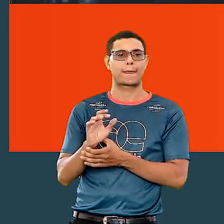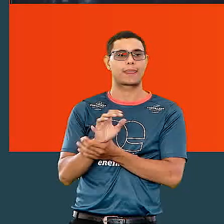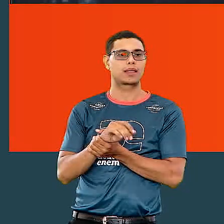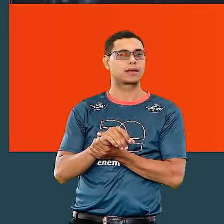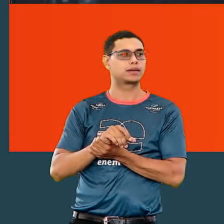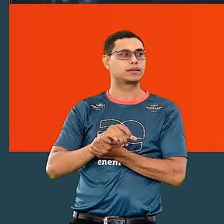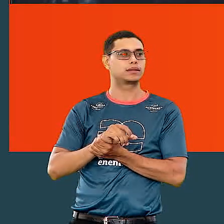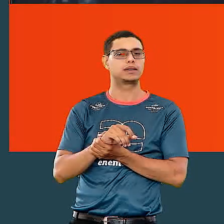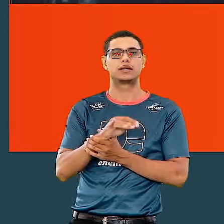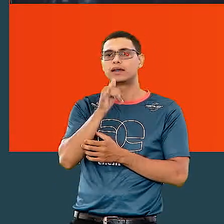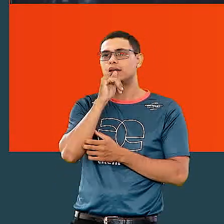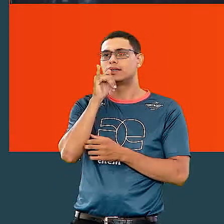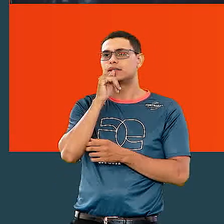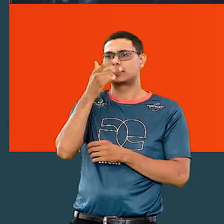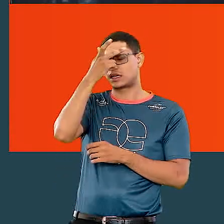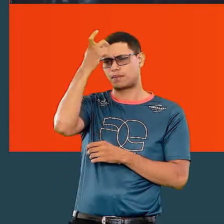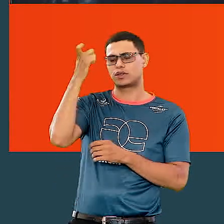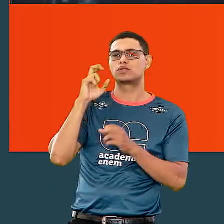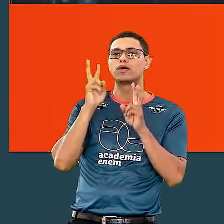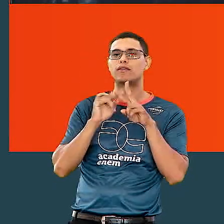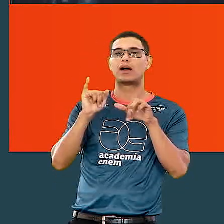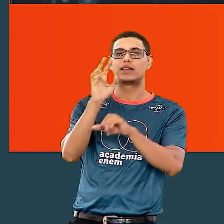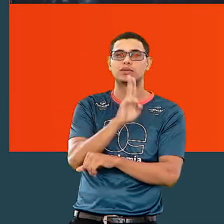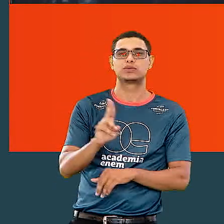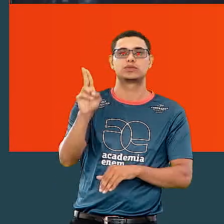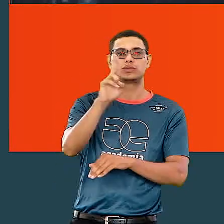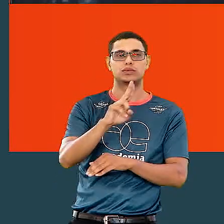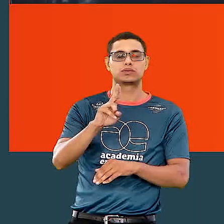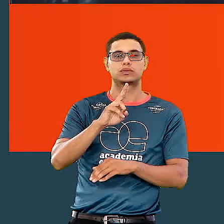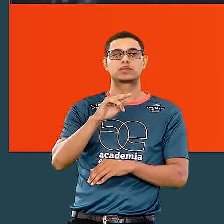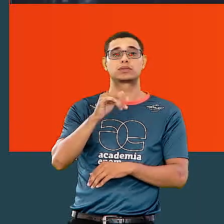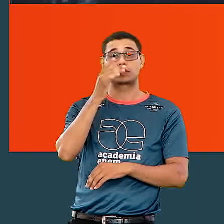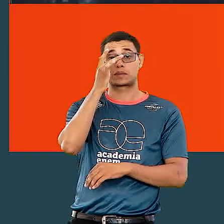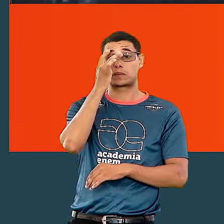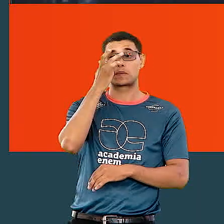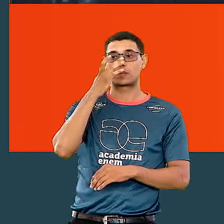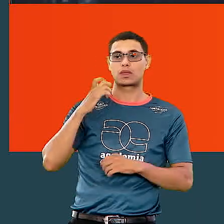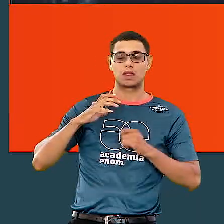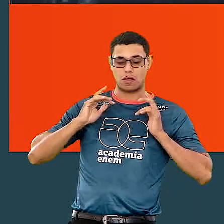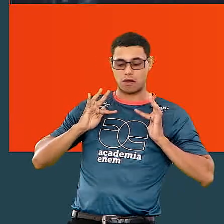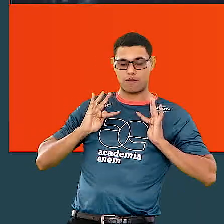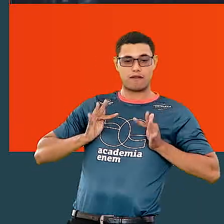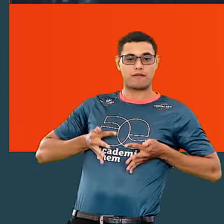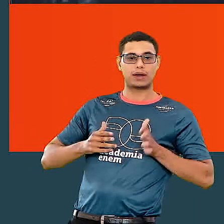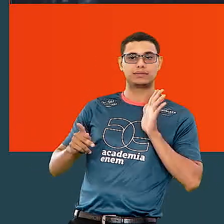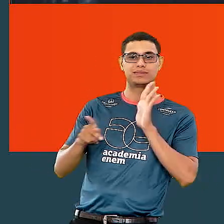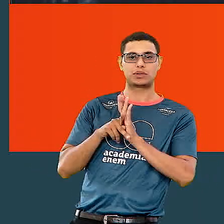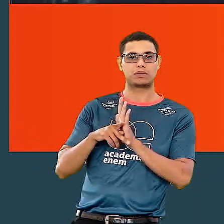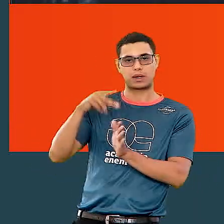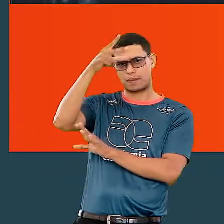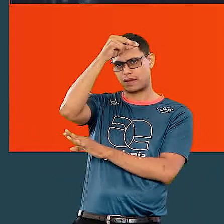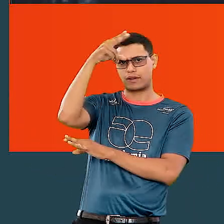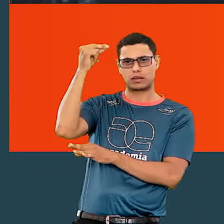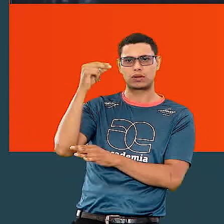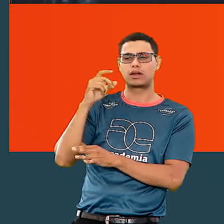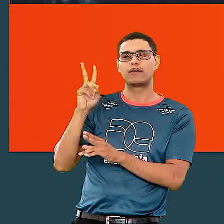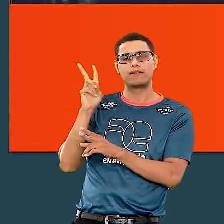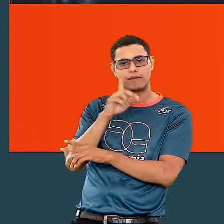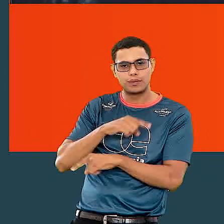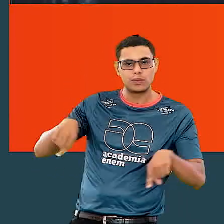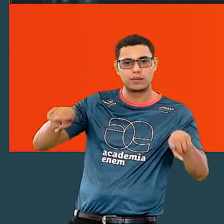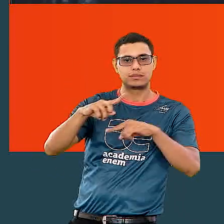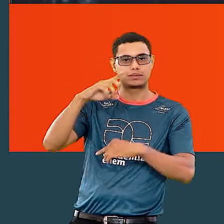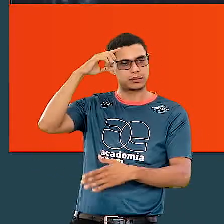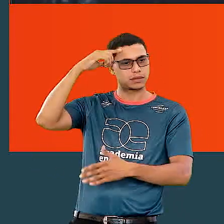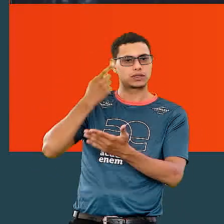vai ser a cor que a gente vai usar nas fardas da prefeitura. Se a gente for decidir isso, eu